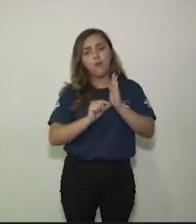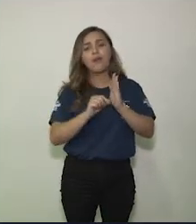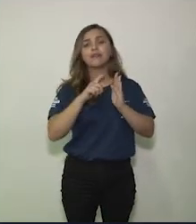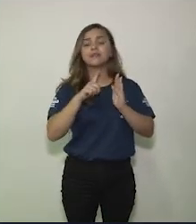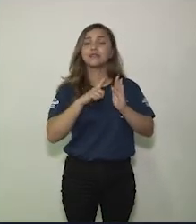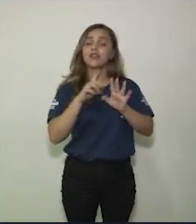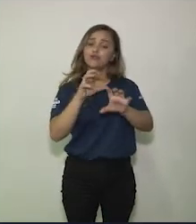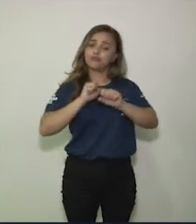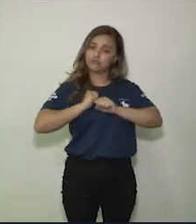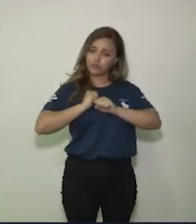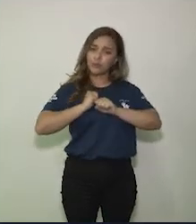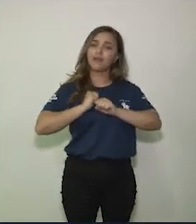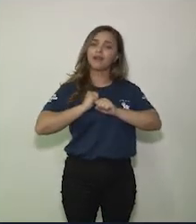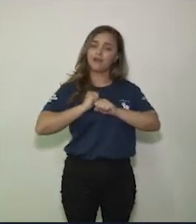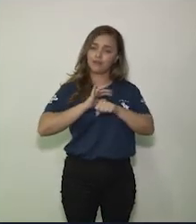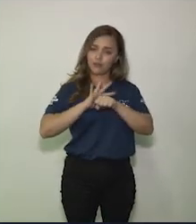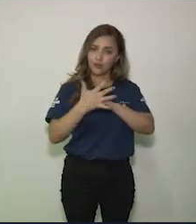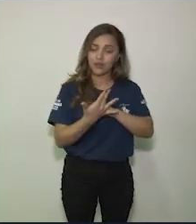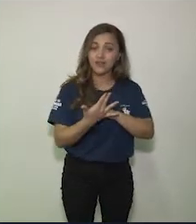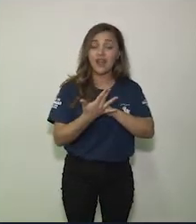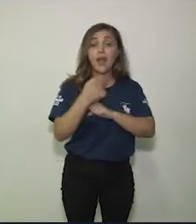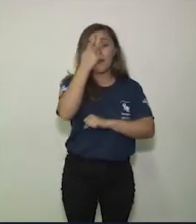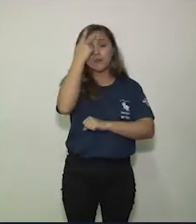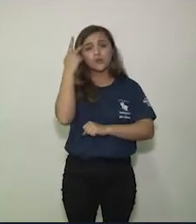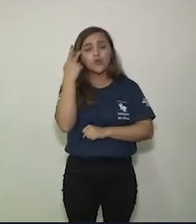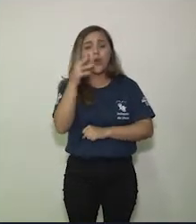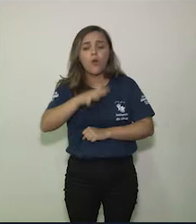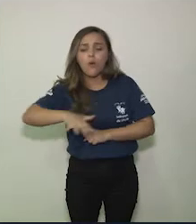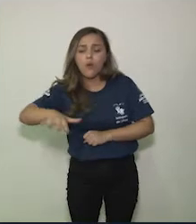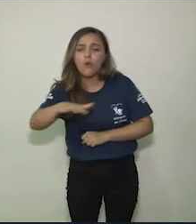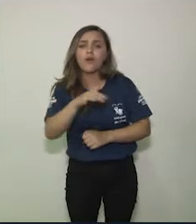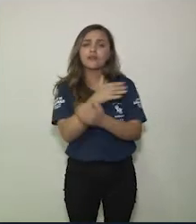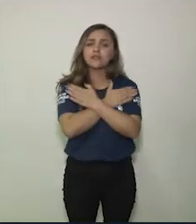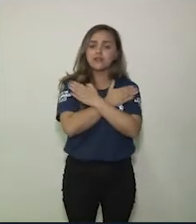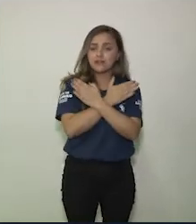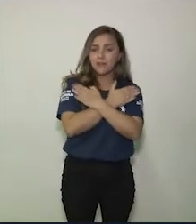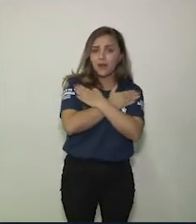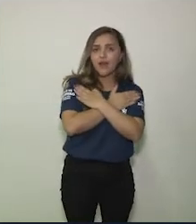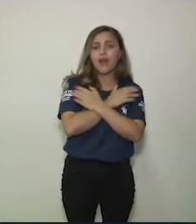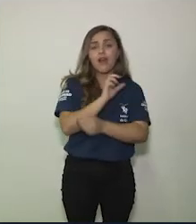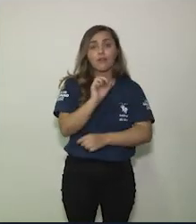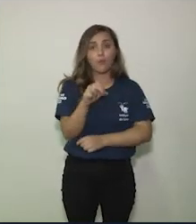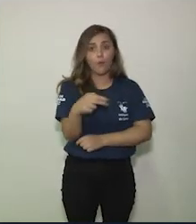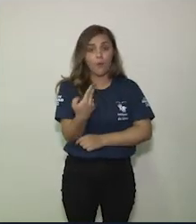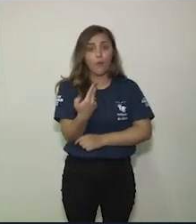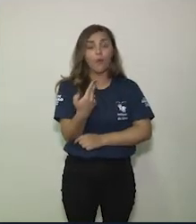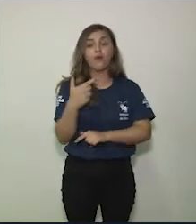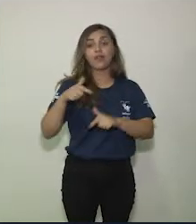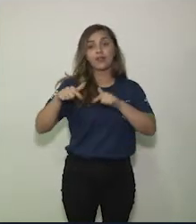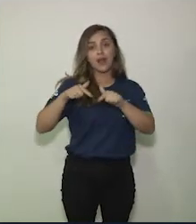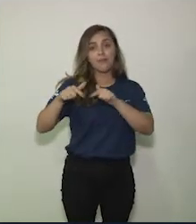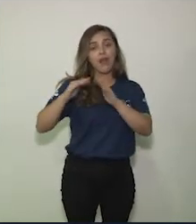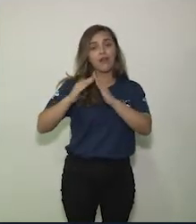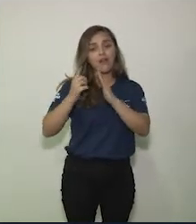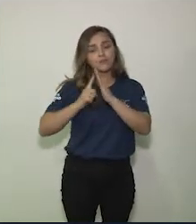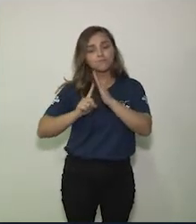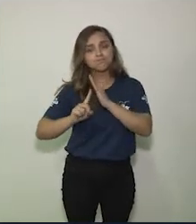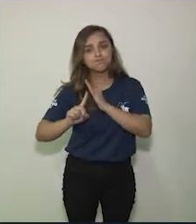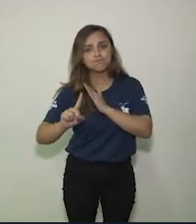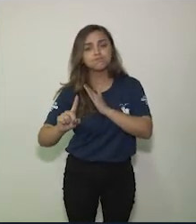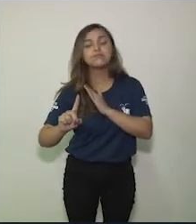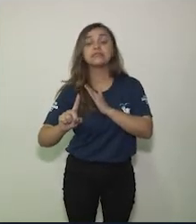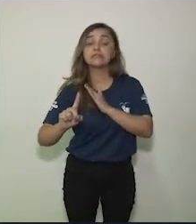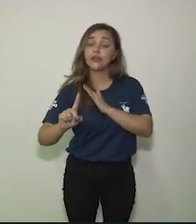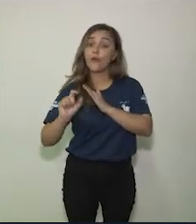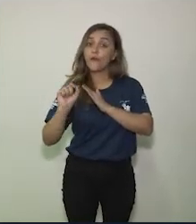se contaminar. Agora, entre os desempregados e os que trabalham fora de casa, há